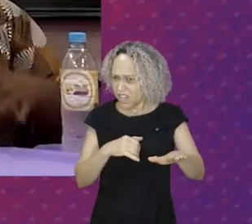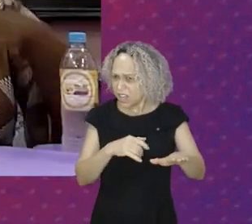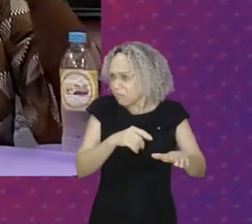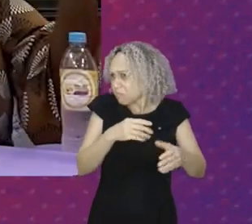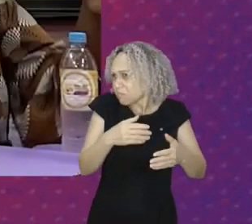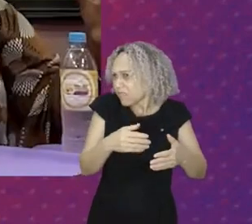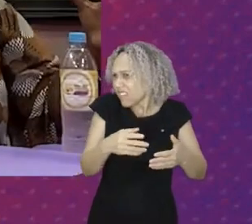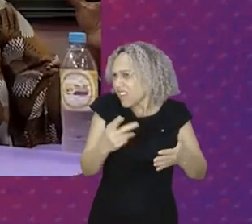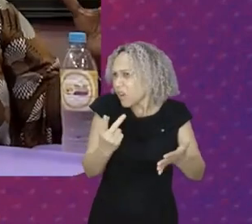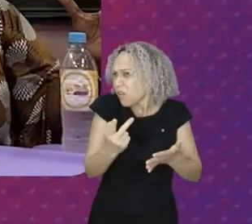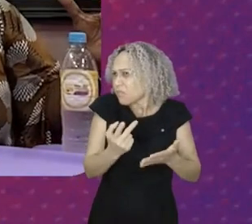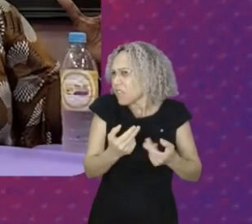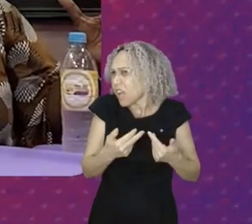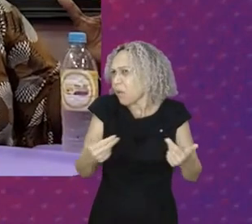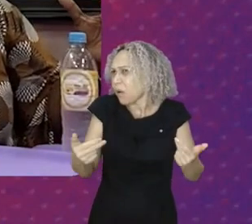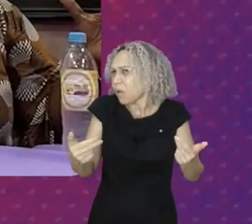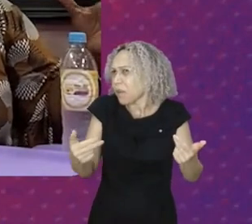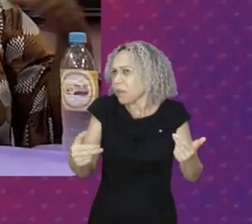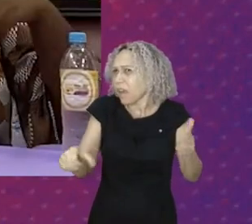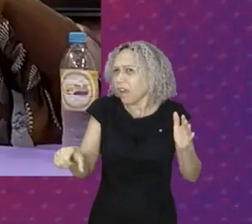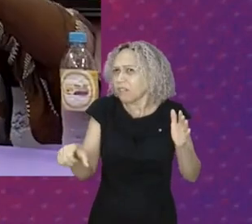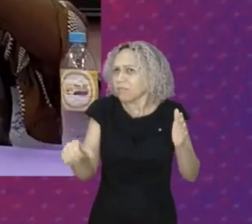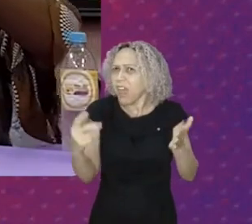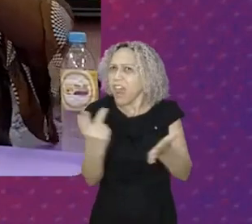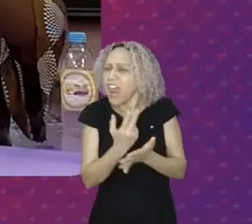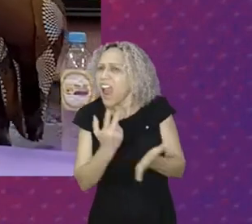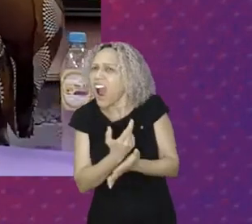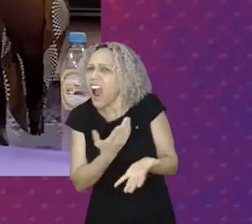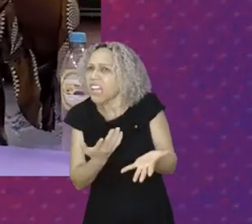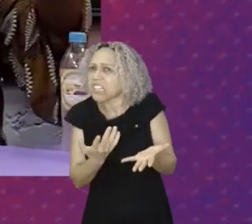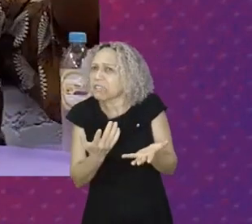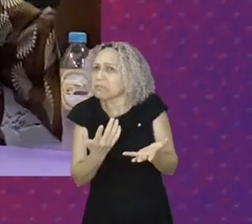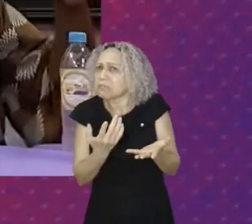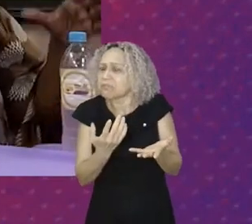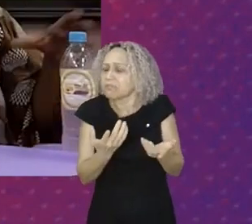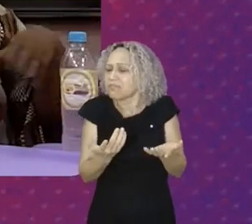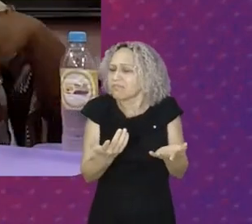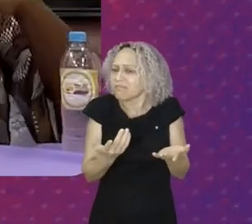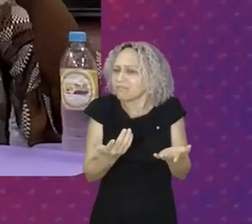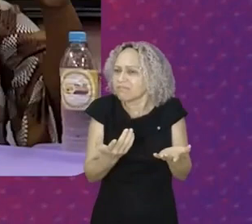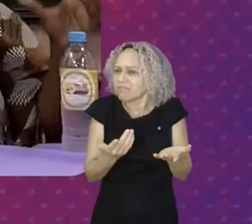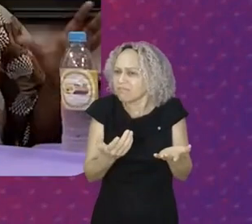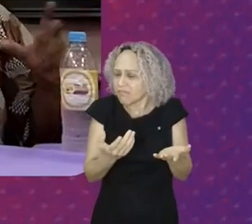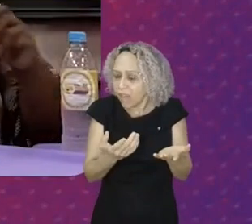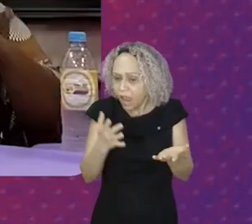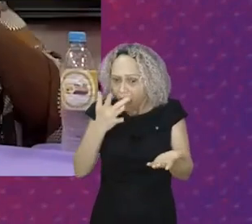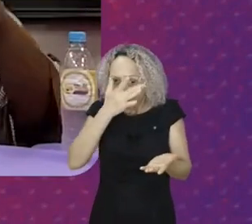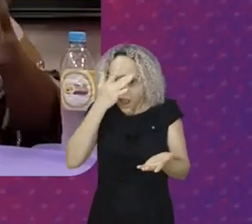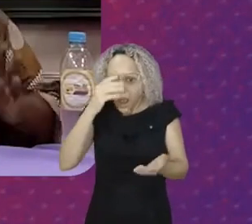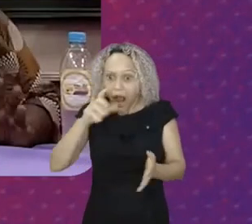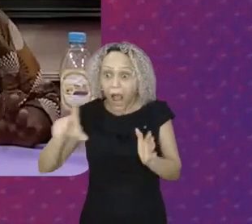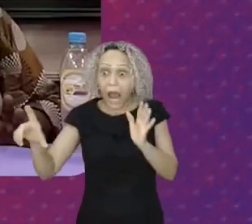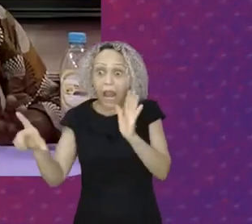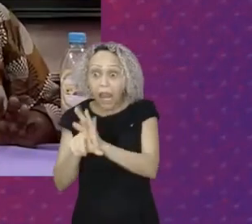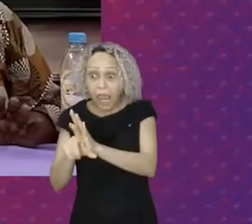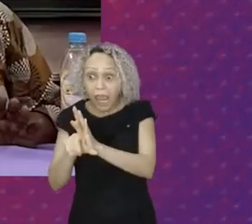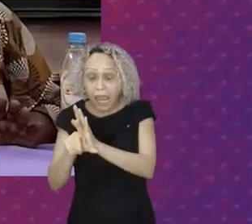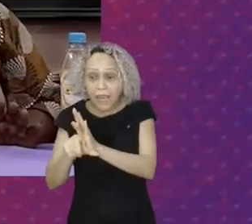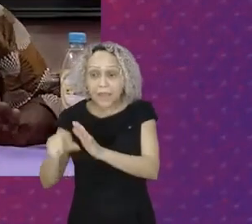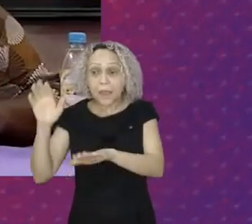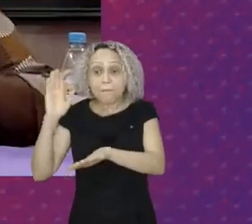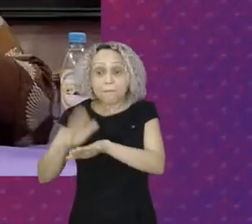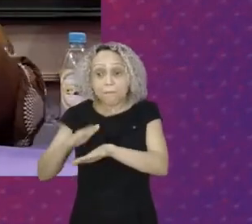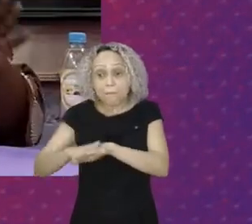Né? Era como se essa criança fosse uma criminosa. E nós vivemos no Brasil, né, essas